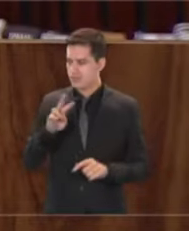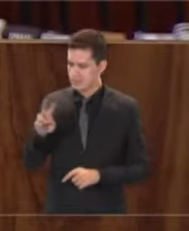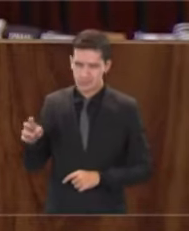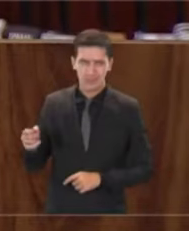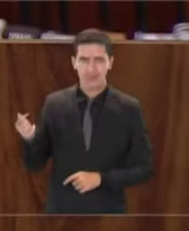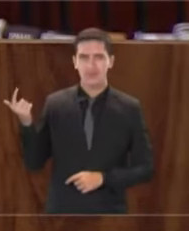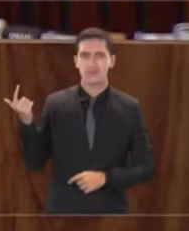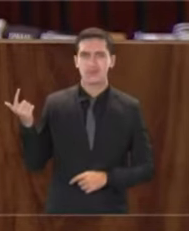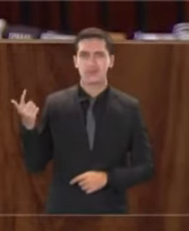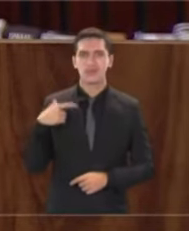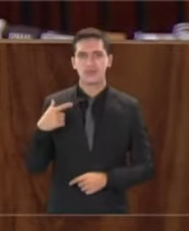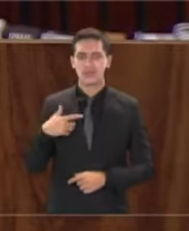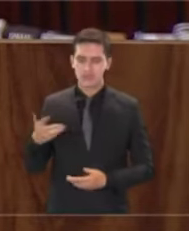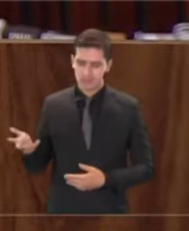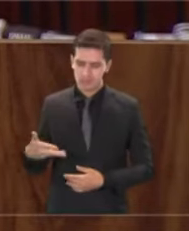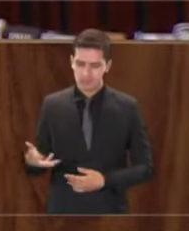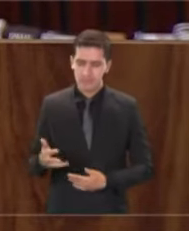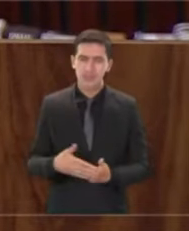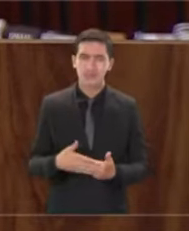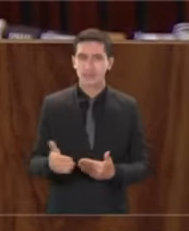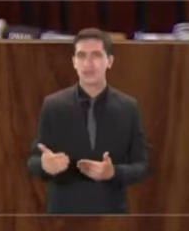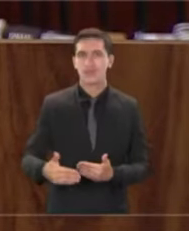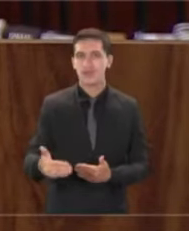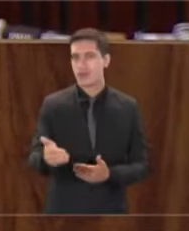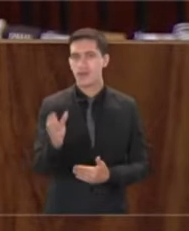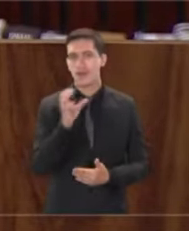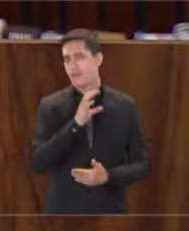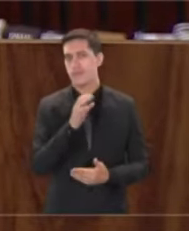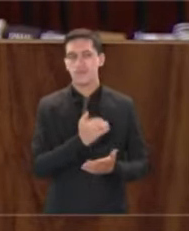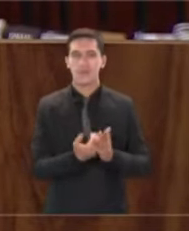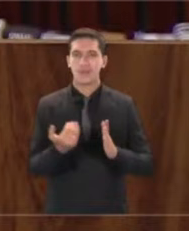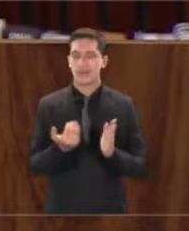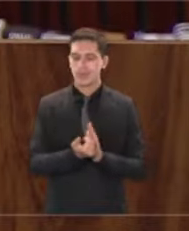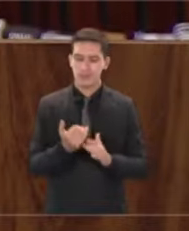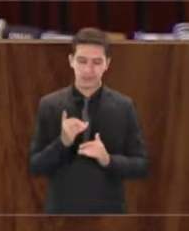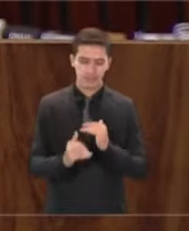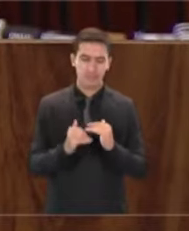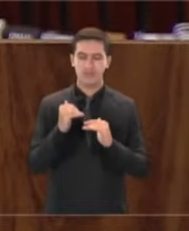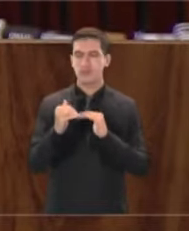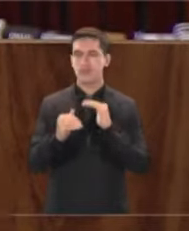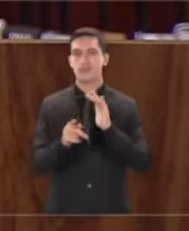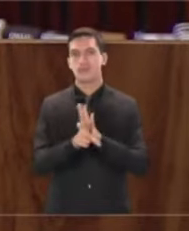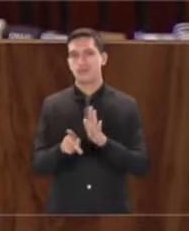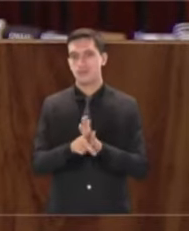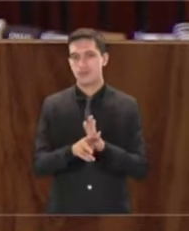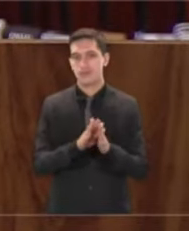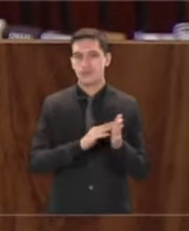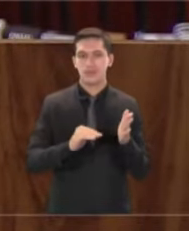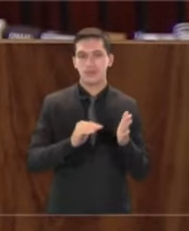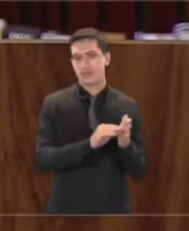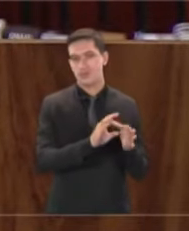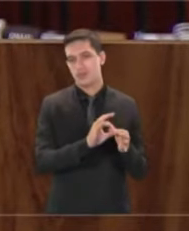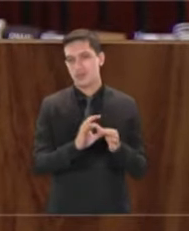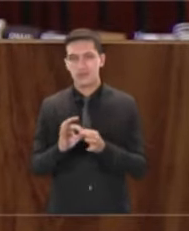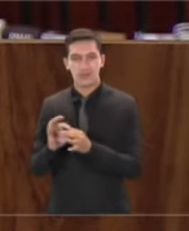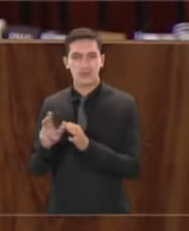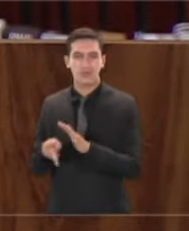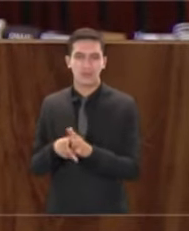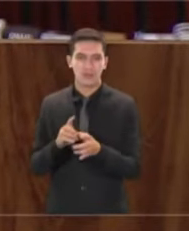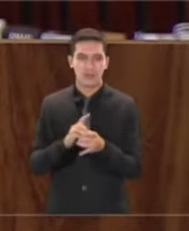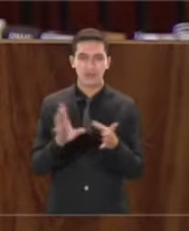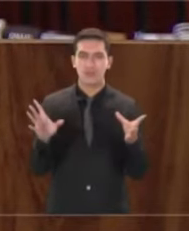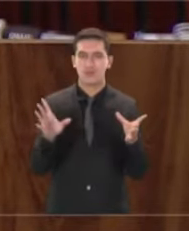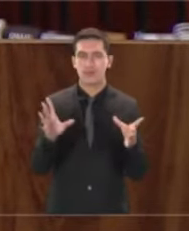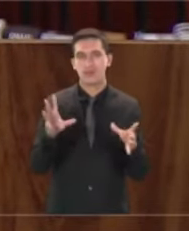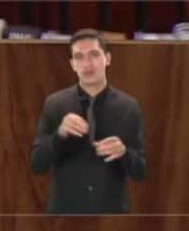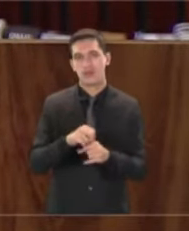isso apressou, agilizou o avançar da corrente da